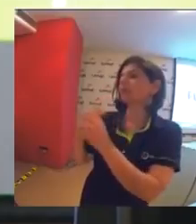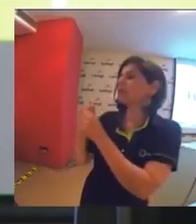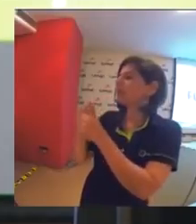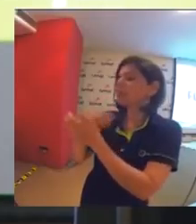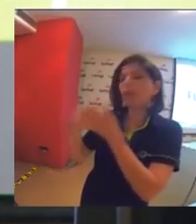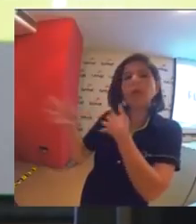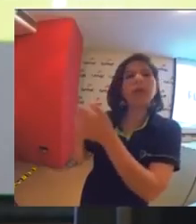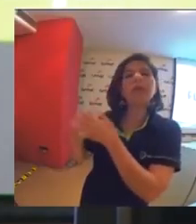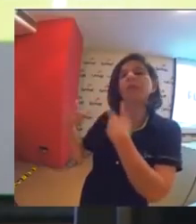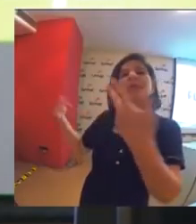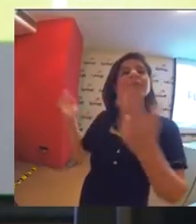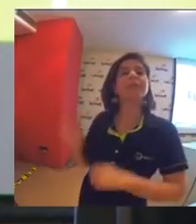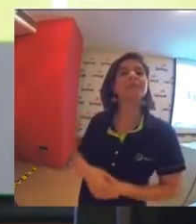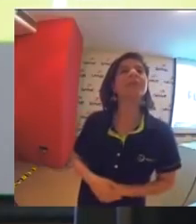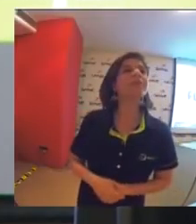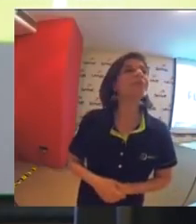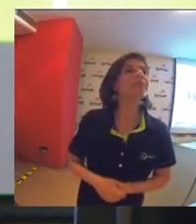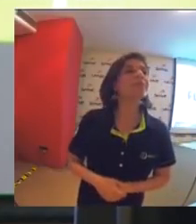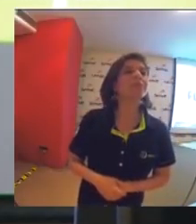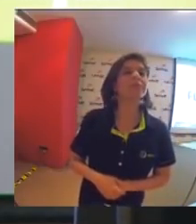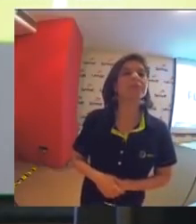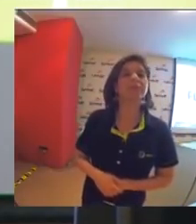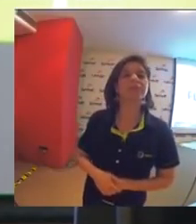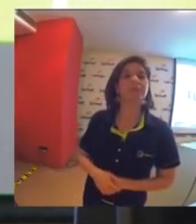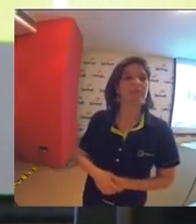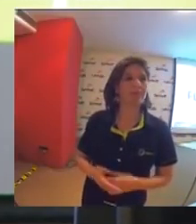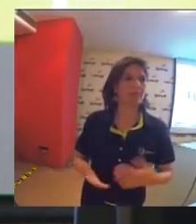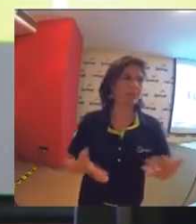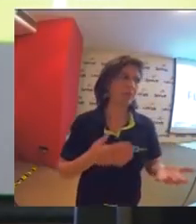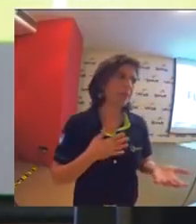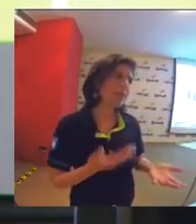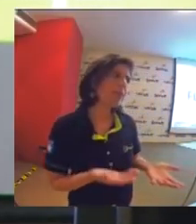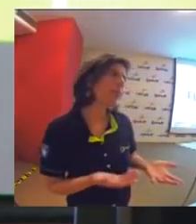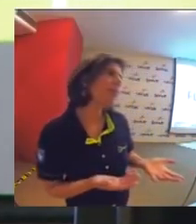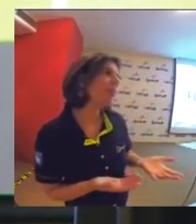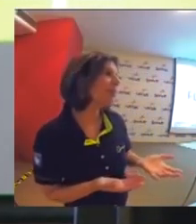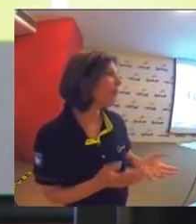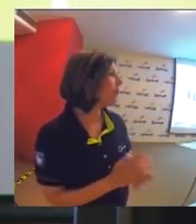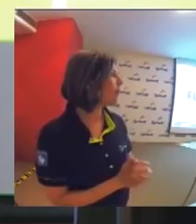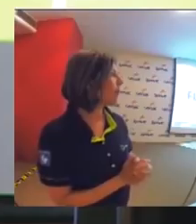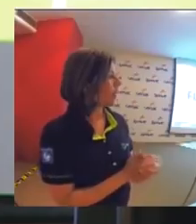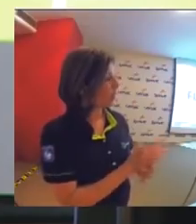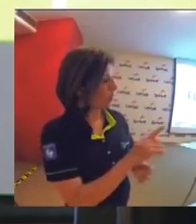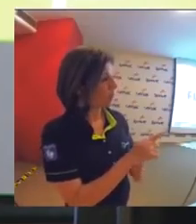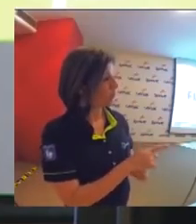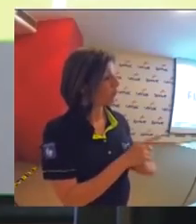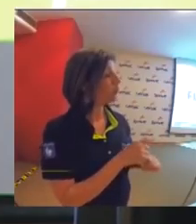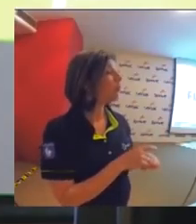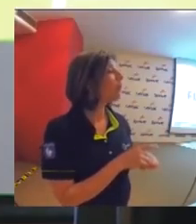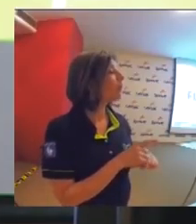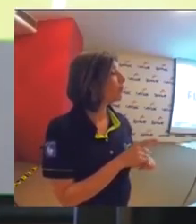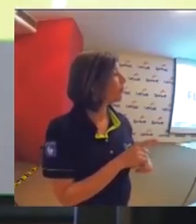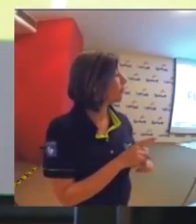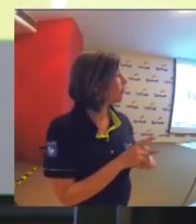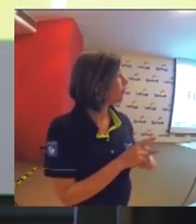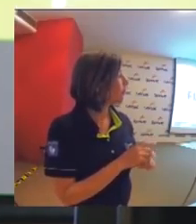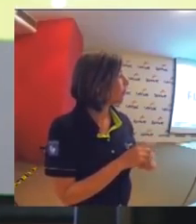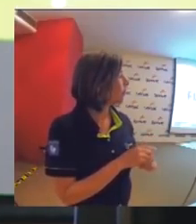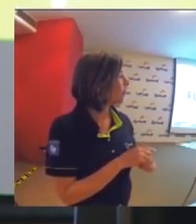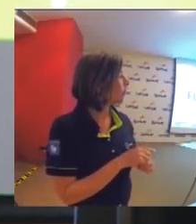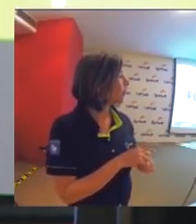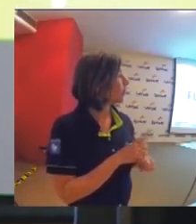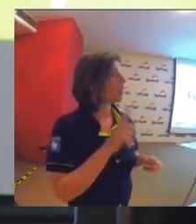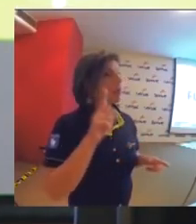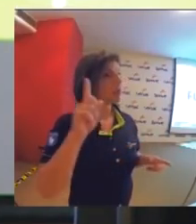Depende, diz lá o que é que tu queres. Olha, lá na FEBEM, eu tenho uns pássaros na minha cela. Eu gosto muito de